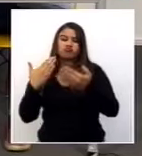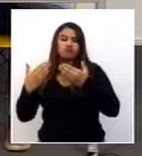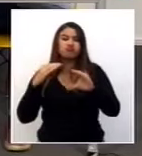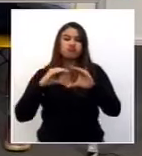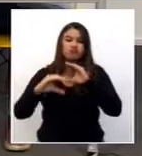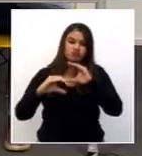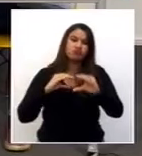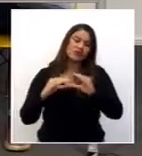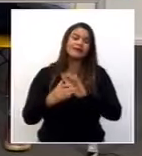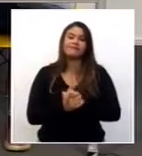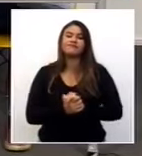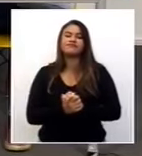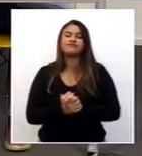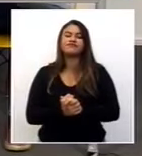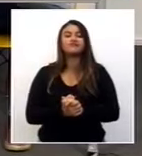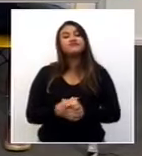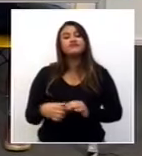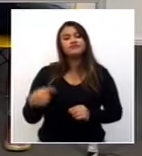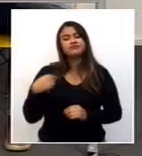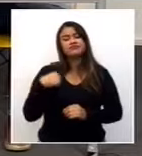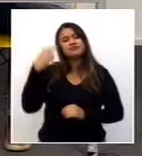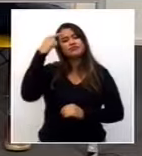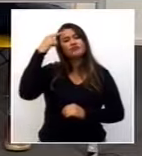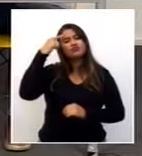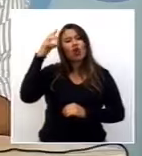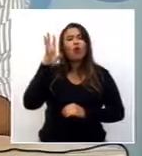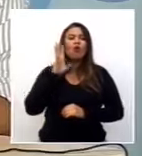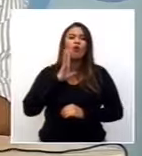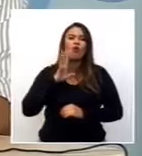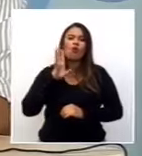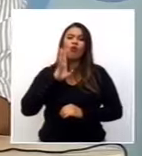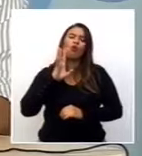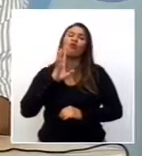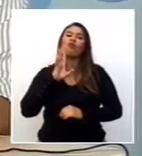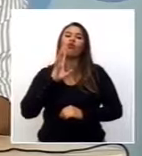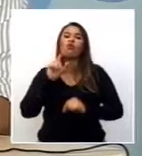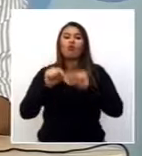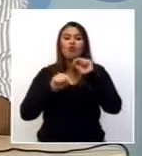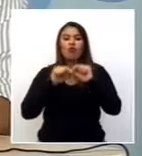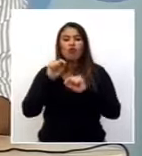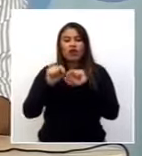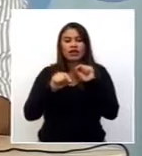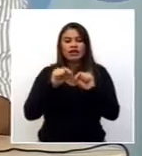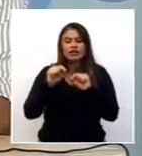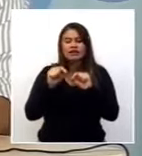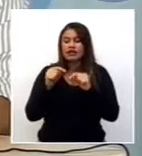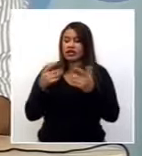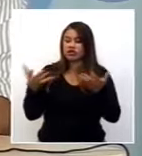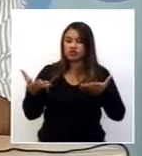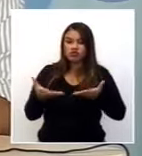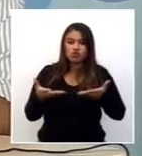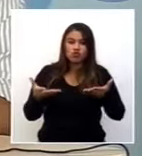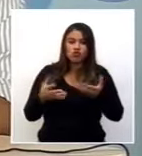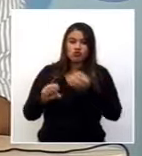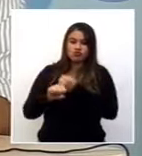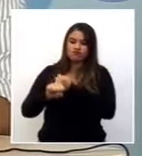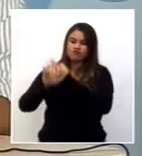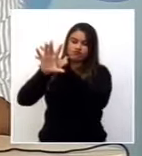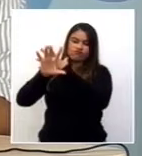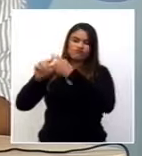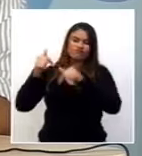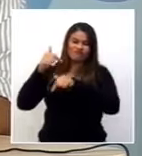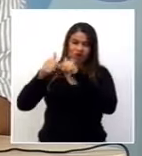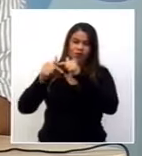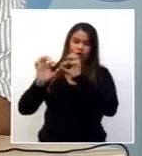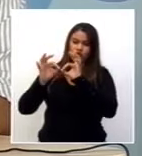acho super legal que agora esse trabalho à distância, utilizando esses instrumentos,